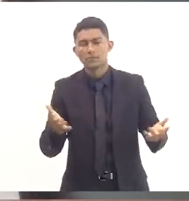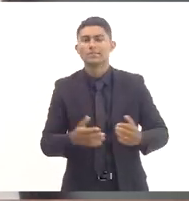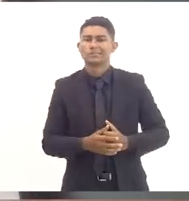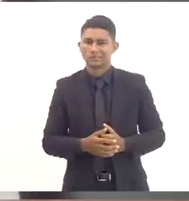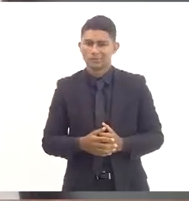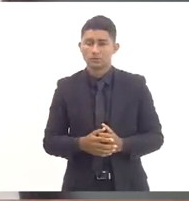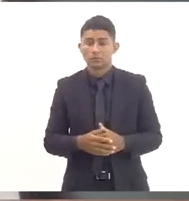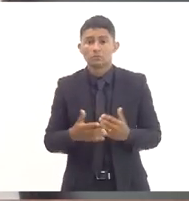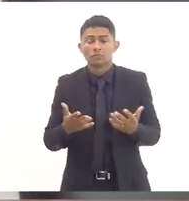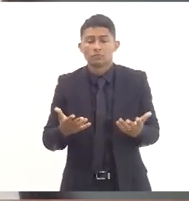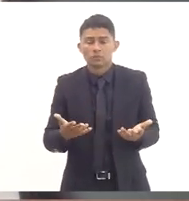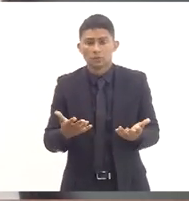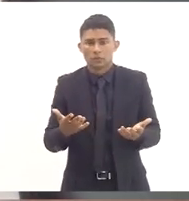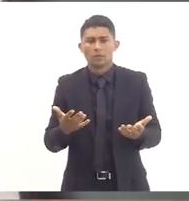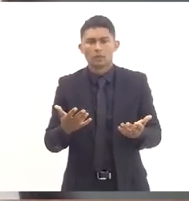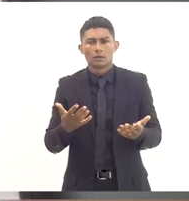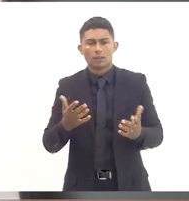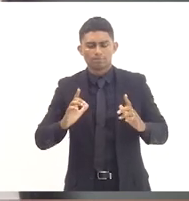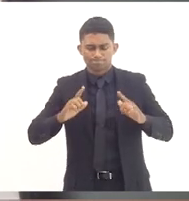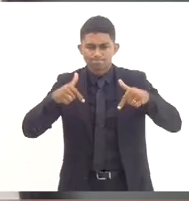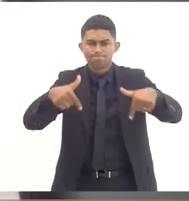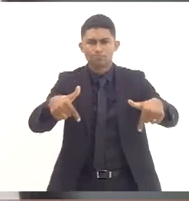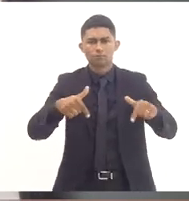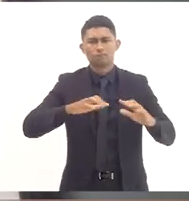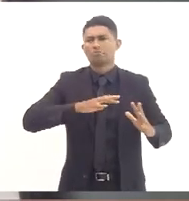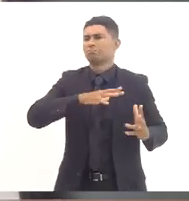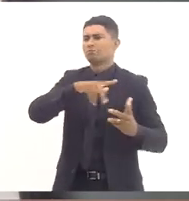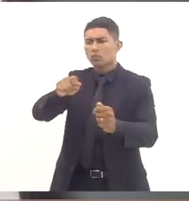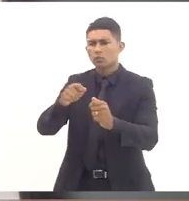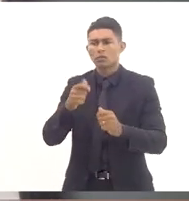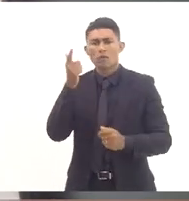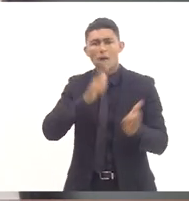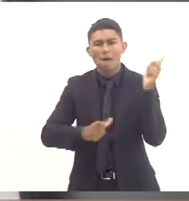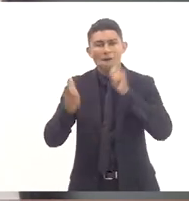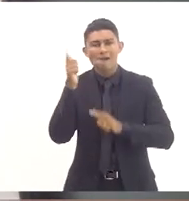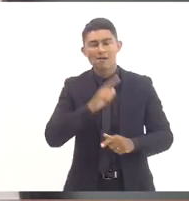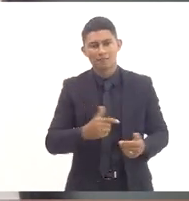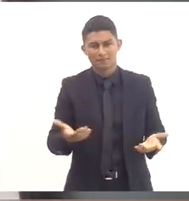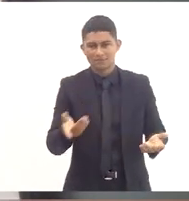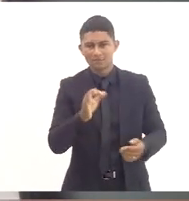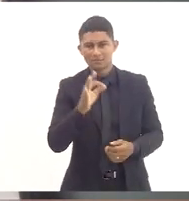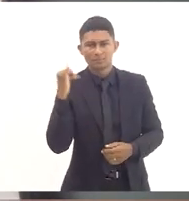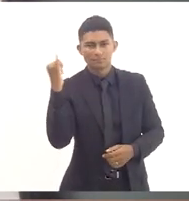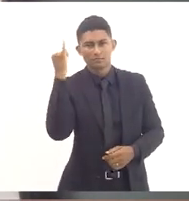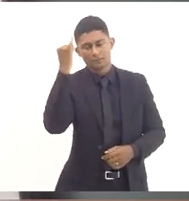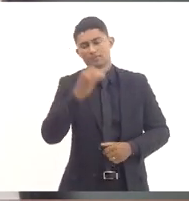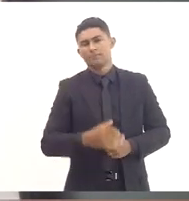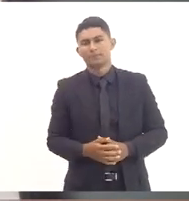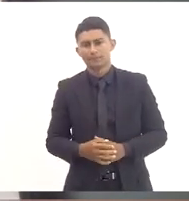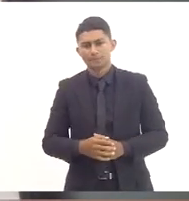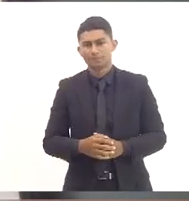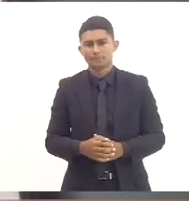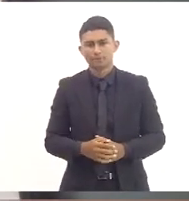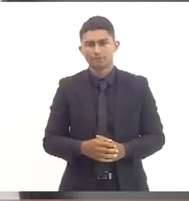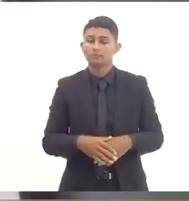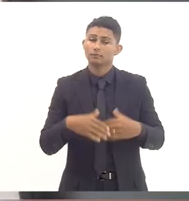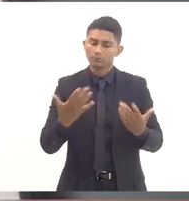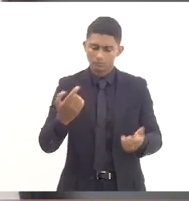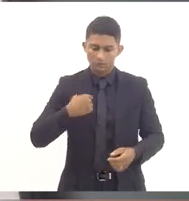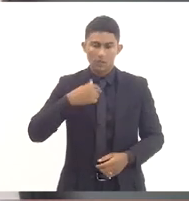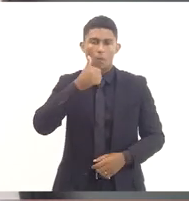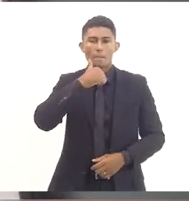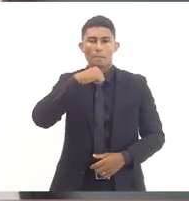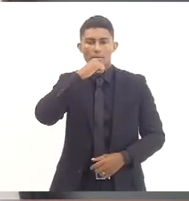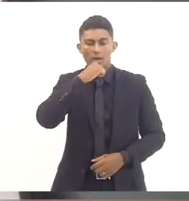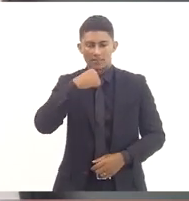a gente começa a fazer a diferença no mundo entender porquê que a gente está aqui então como mãe